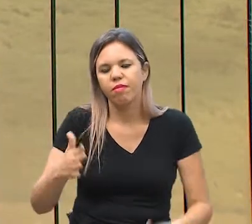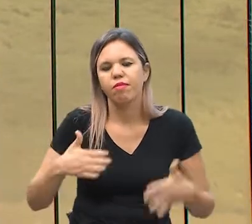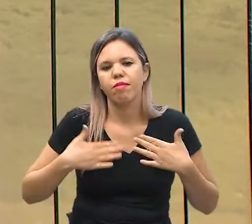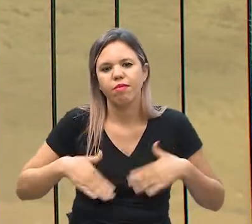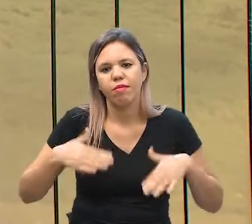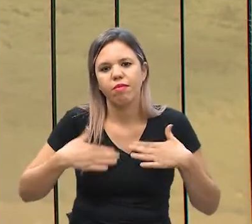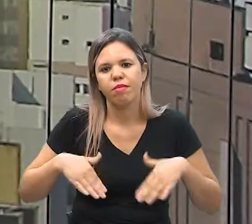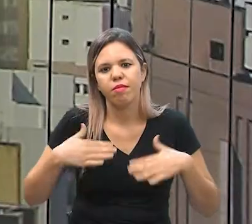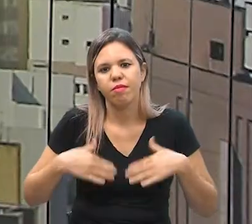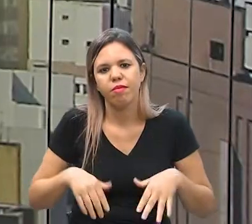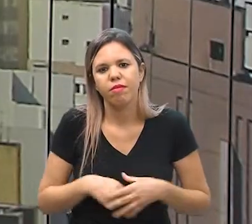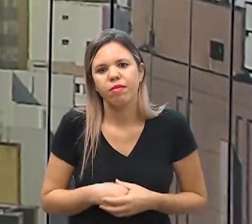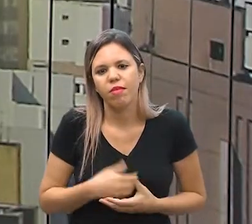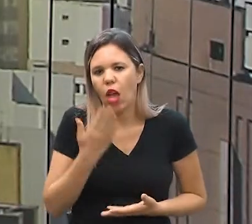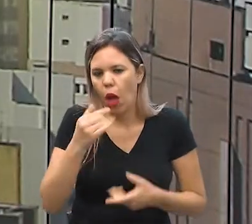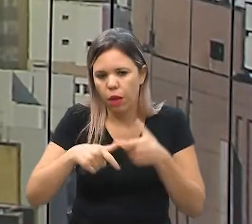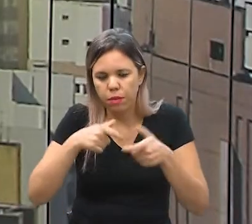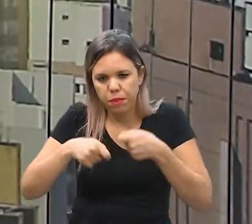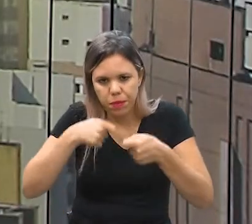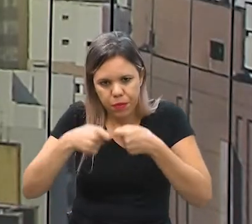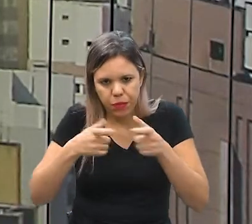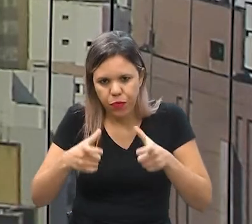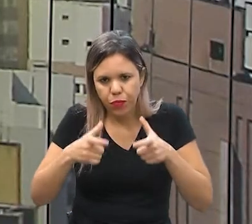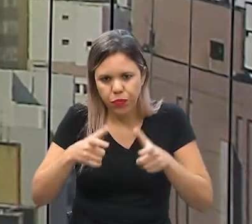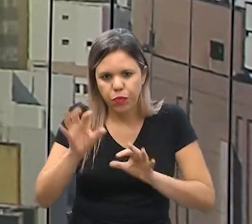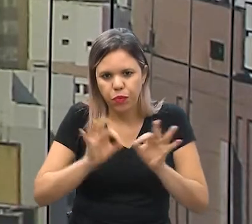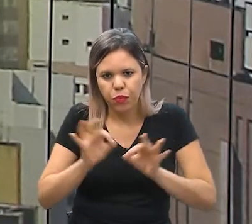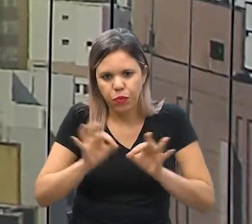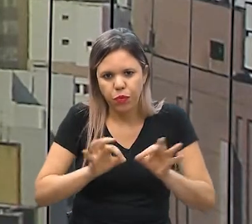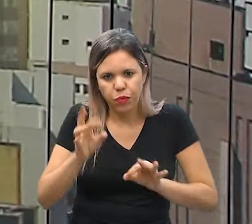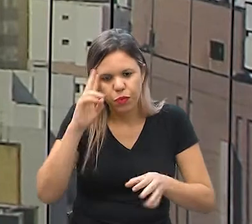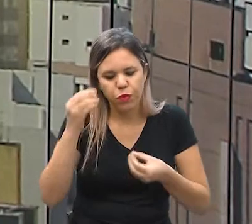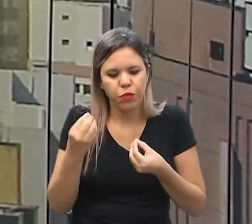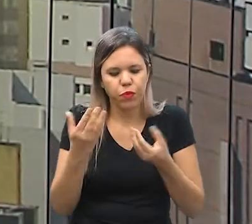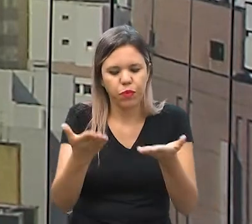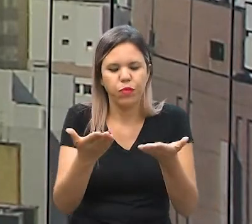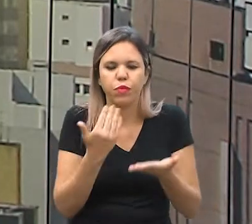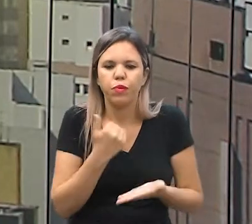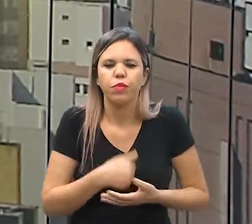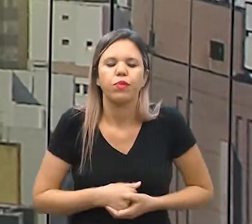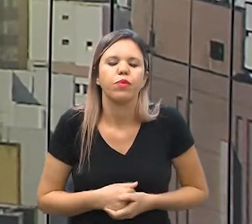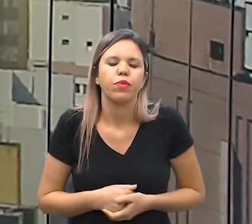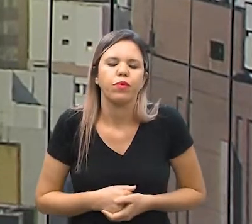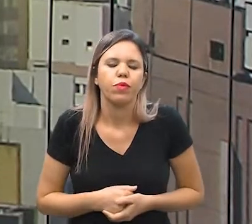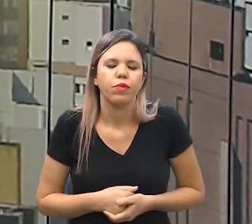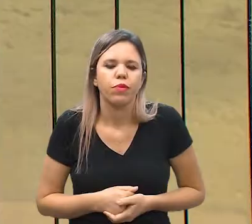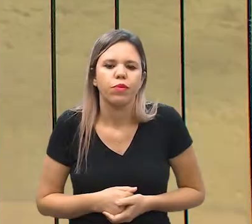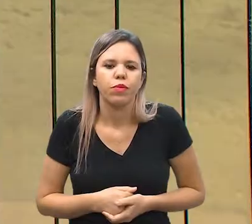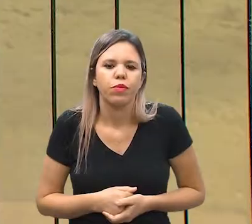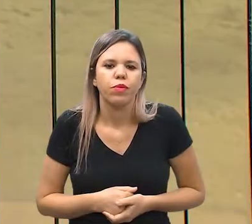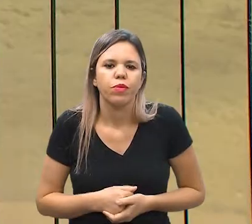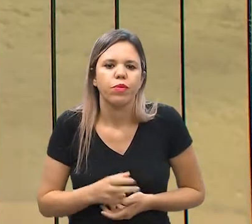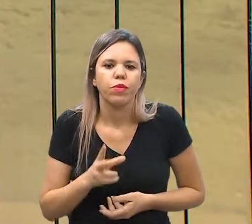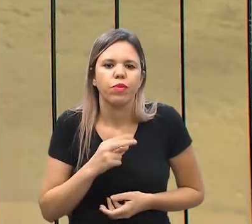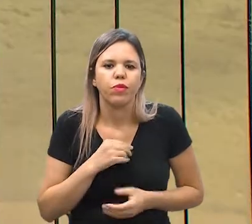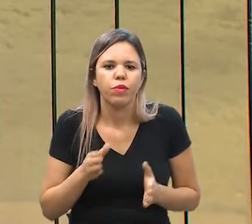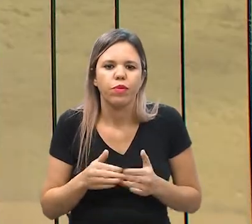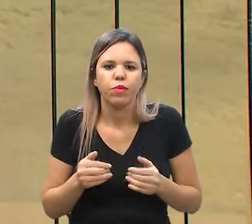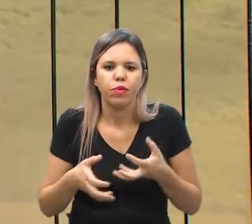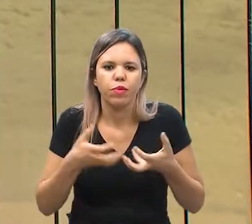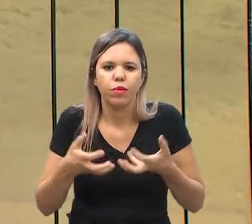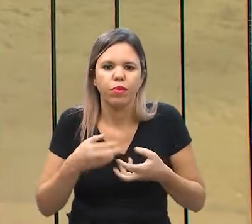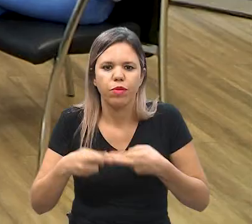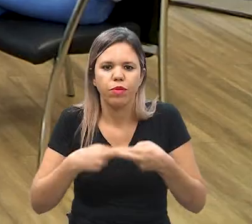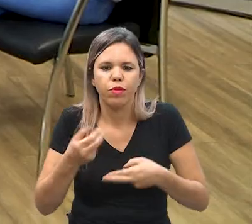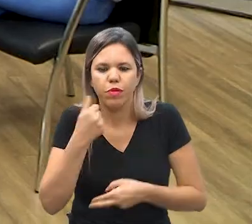lenta. Comida preferida? Tem um chefe, pode fazer qualquer prato para você, o que você vai pedir para ele? Nossa, eu vou pedir a salada de